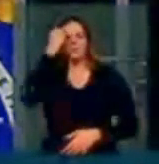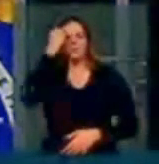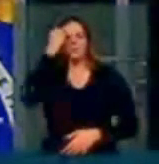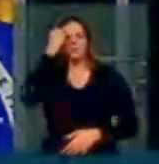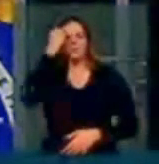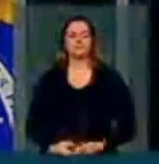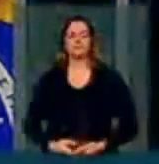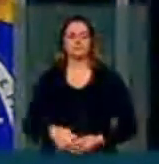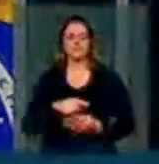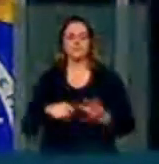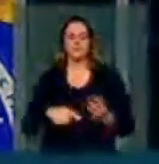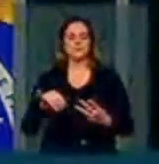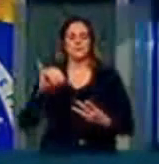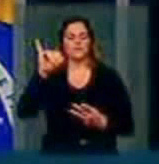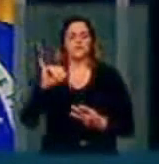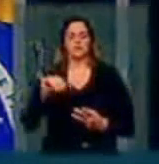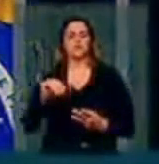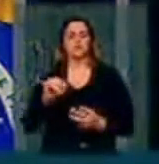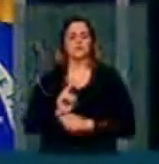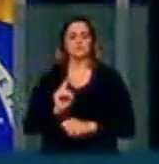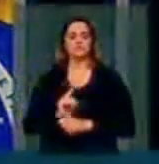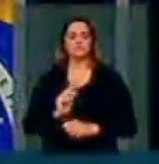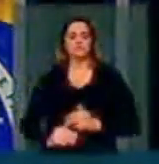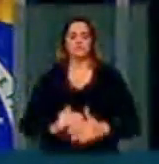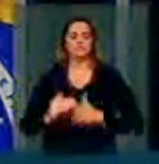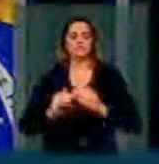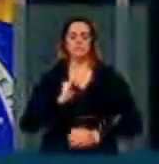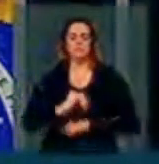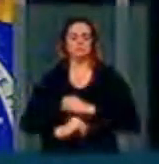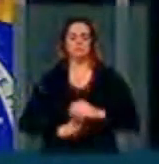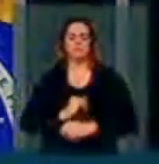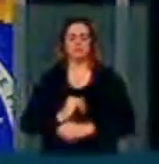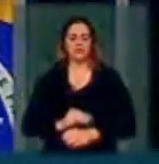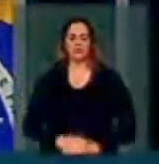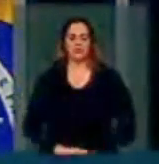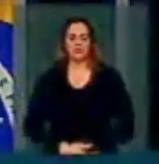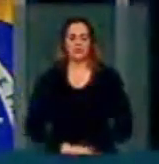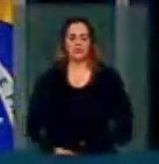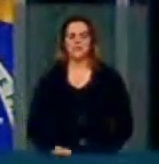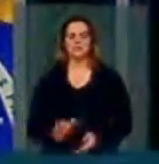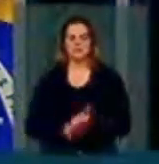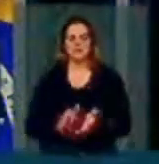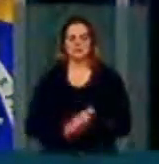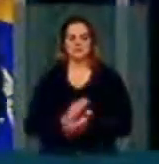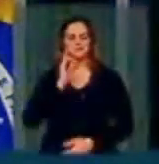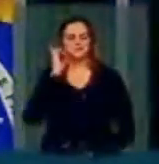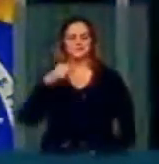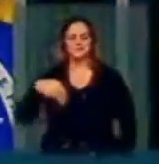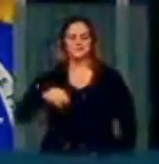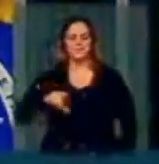são fundamentais para preservarmos o crescimento da internet, a dinâmica da internet. E eu dou parabéns ao deputado Molon pela firmeza